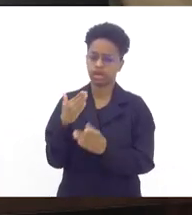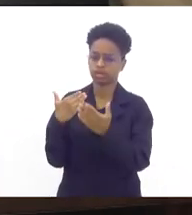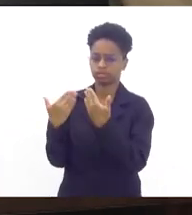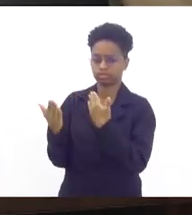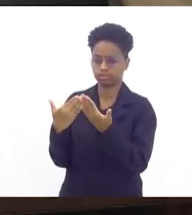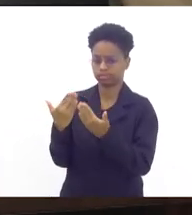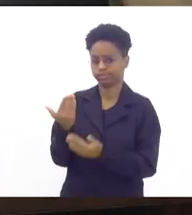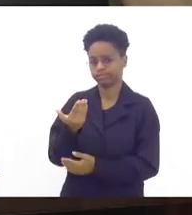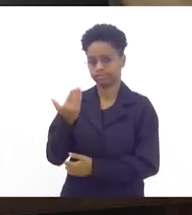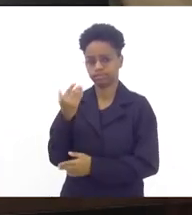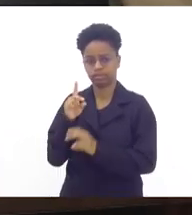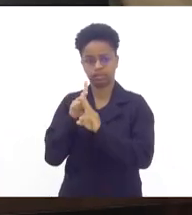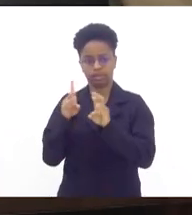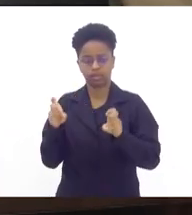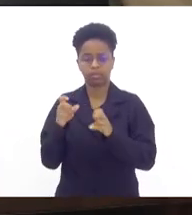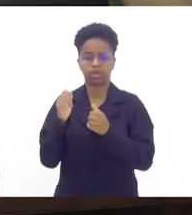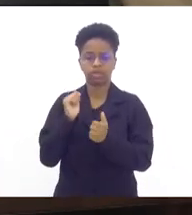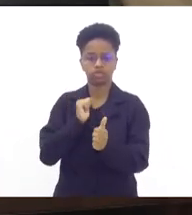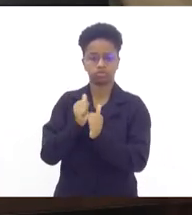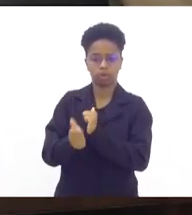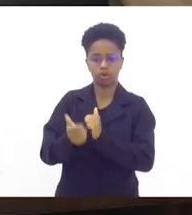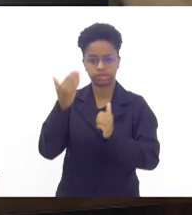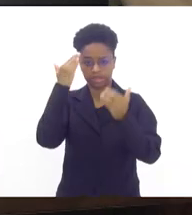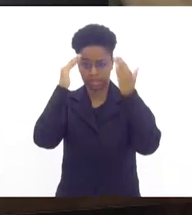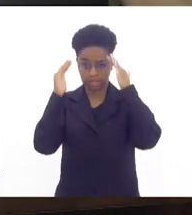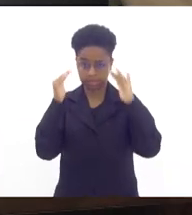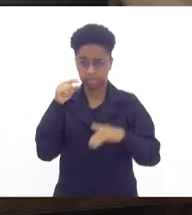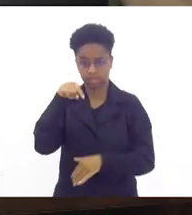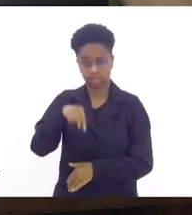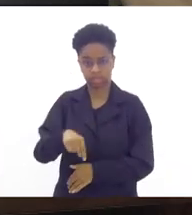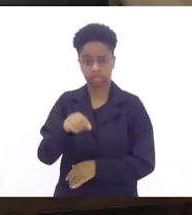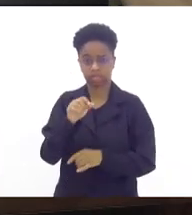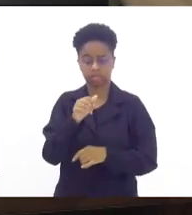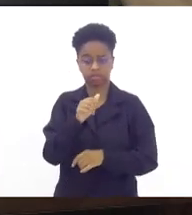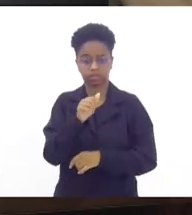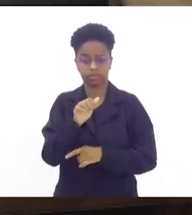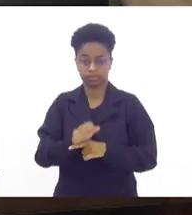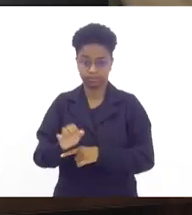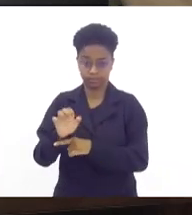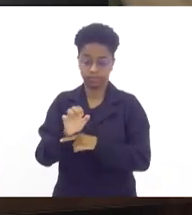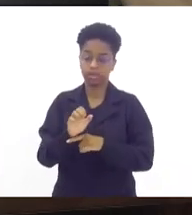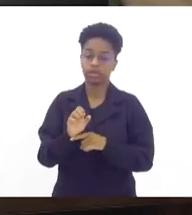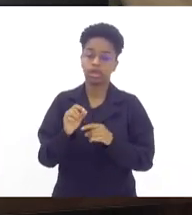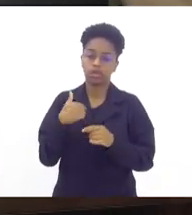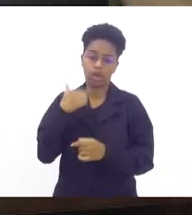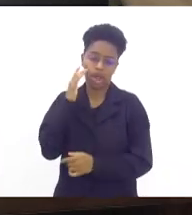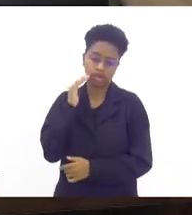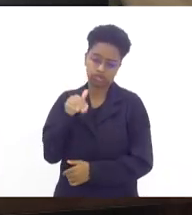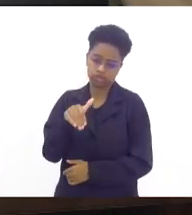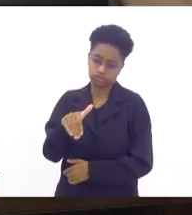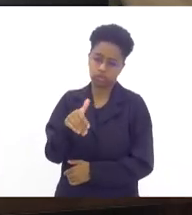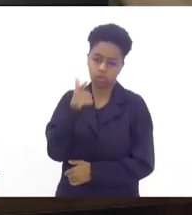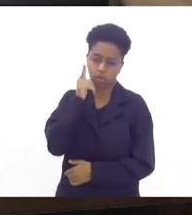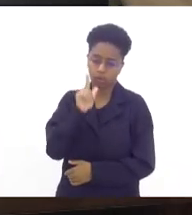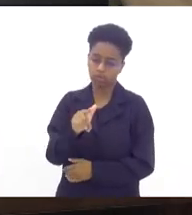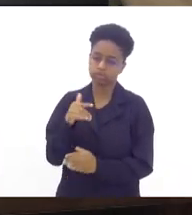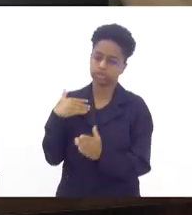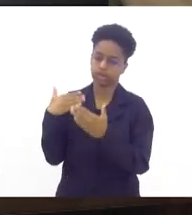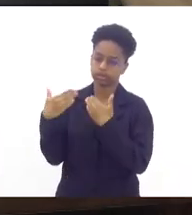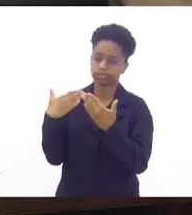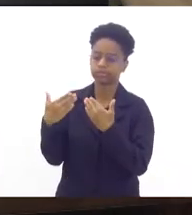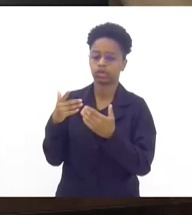na questão do esporte lazer do Estado né Eu acho que agora a gente um pouco mais a frente acho que a gente vai conseguir avançar no diálogo